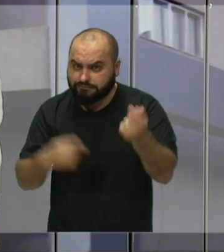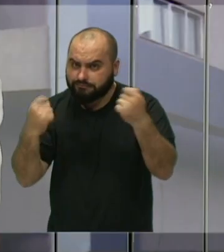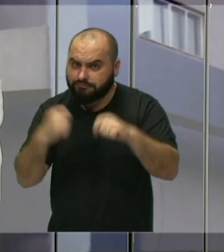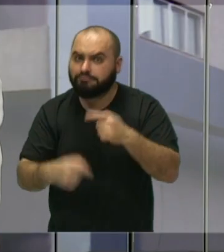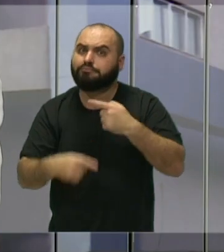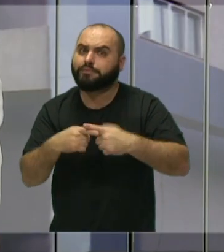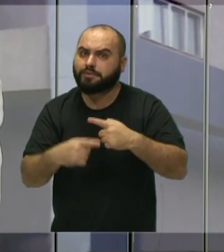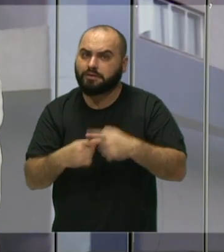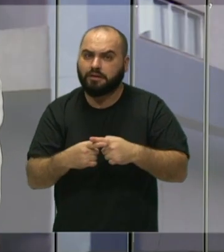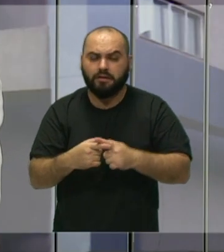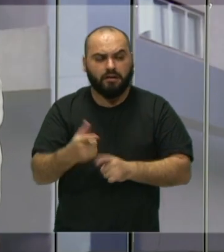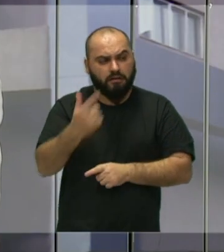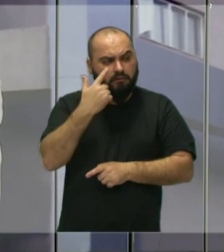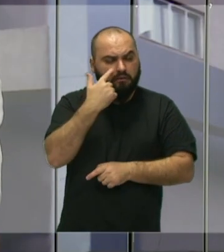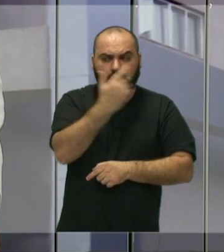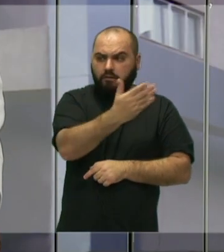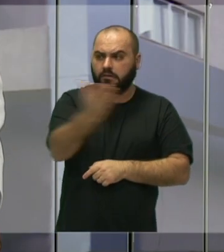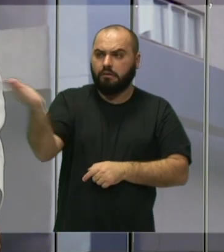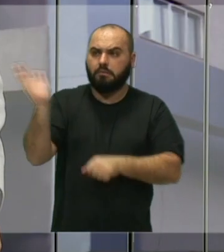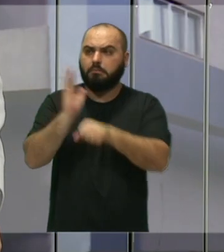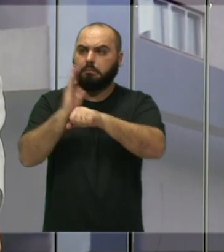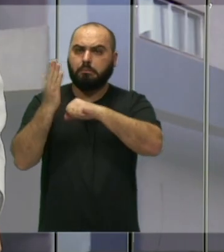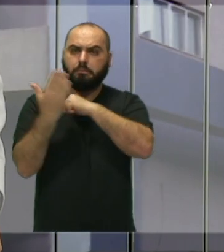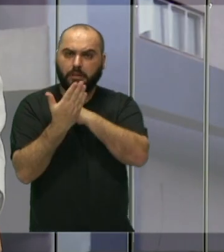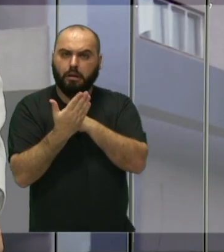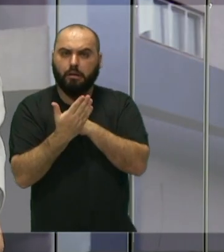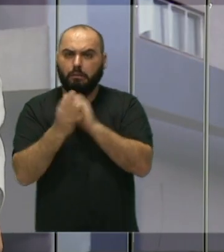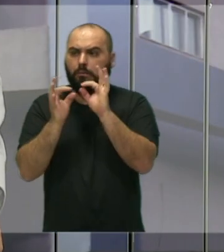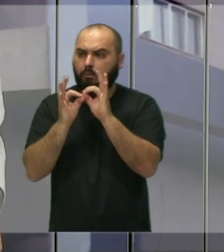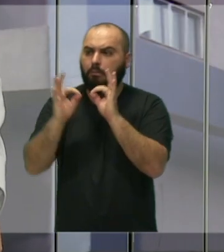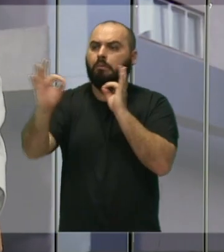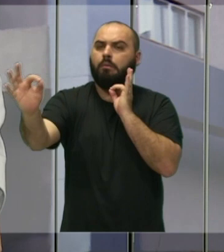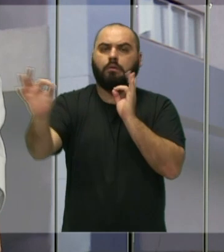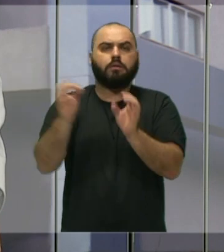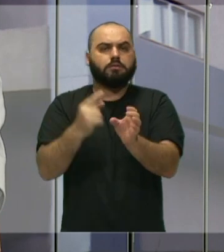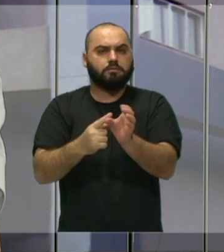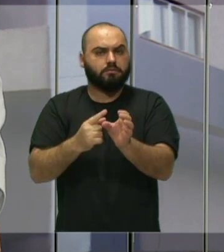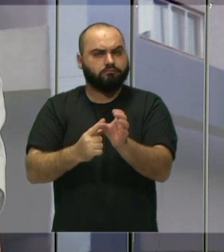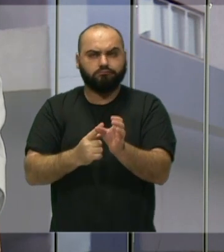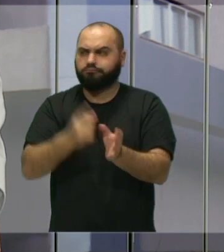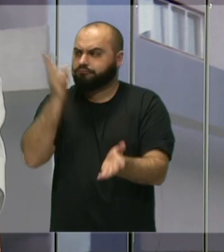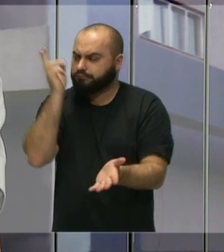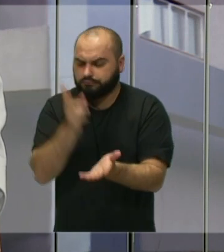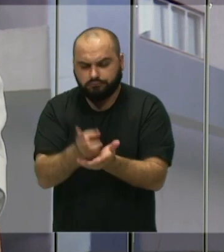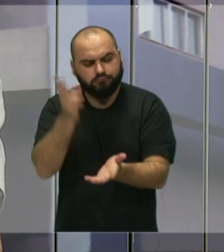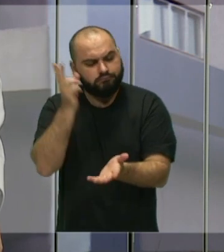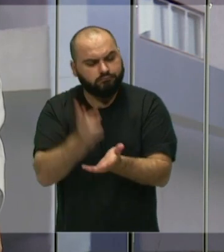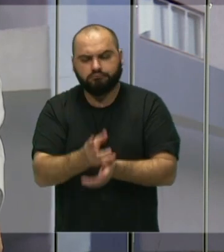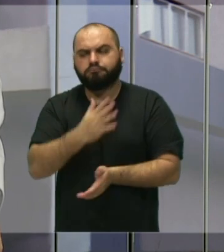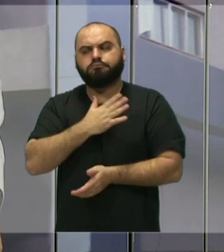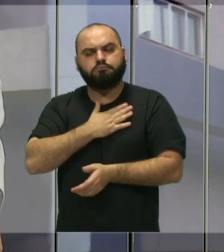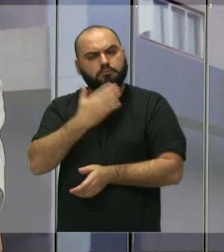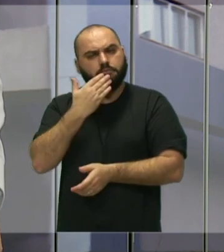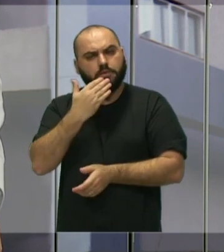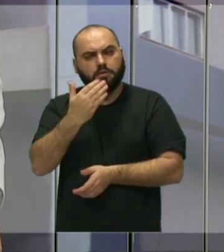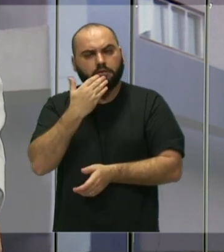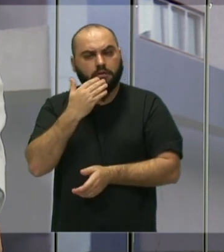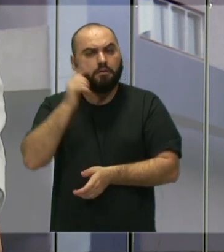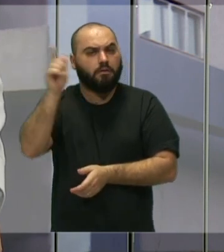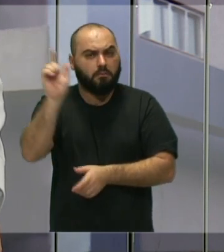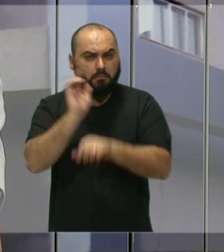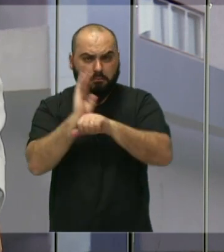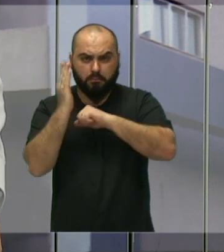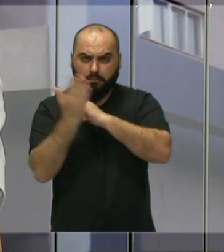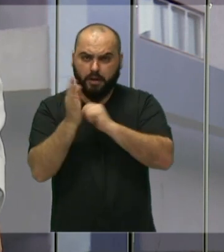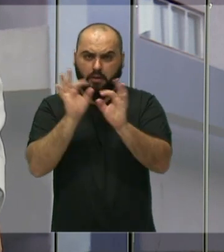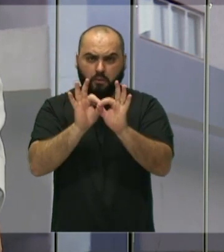Porque nós temos visto que os bairros mais afastados da cidade, e essa sempre foi uma das minhas bandeiras, né, eles precisam de